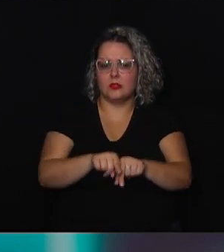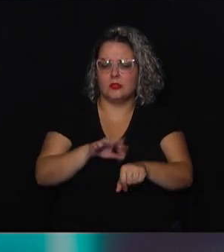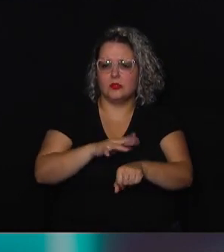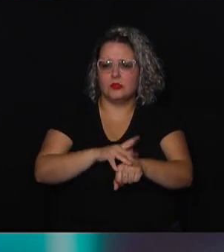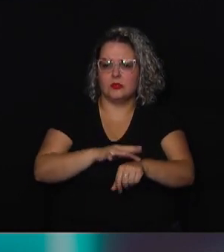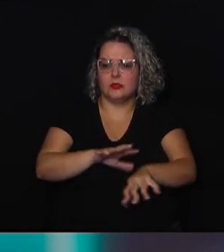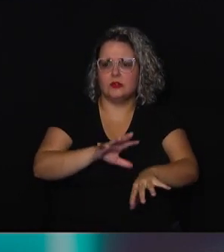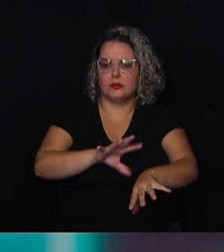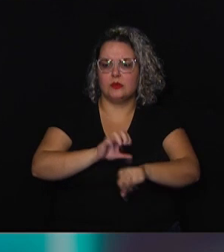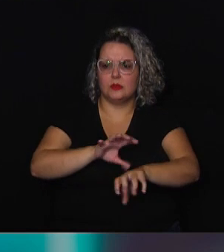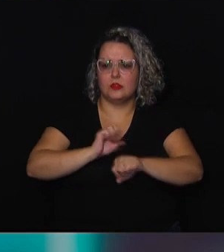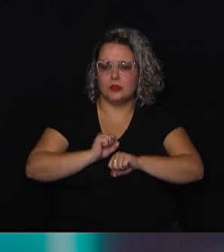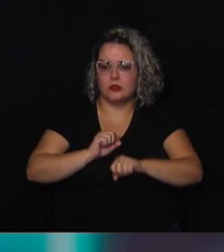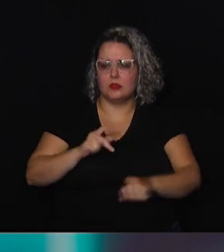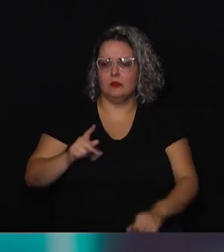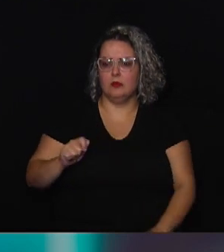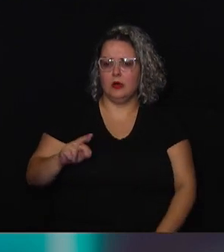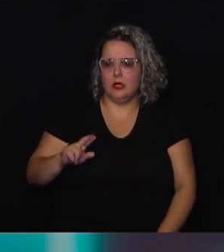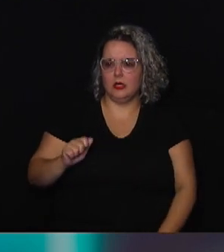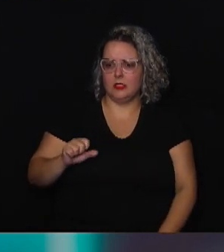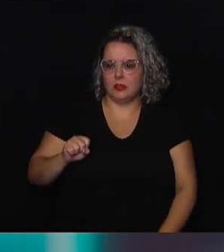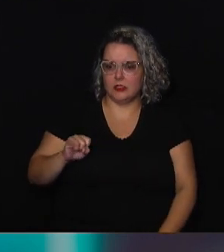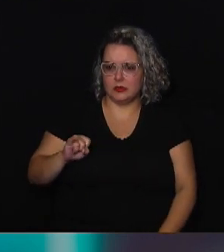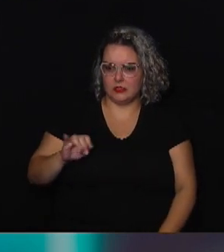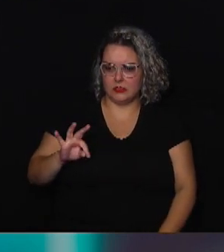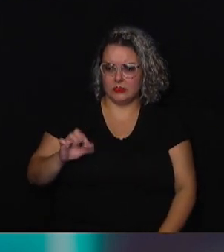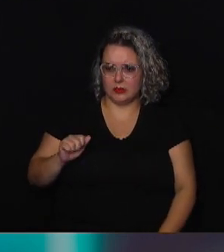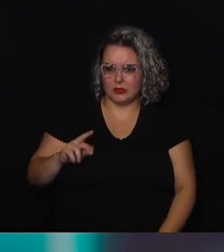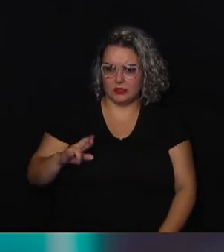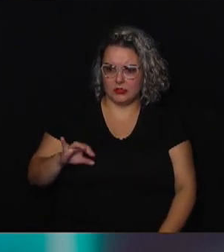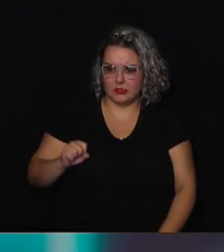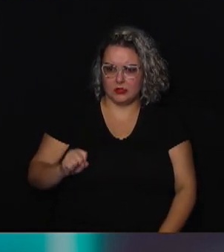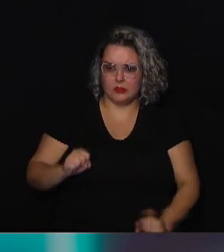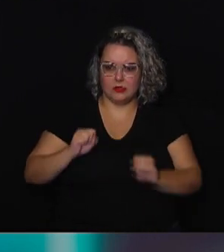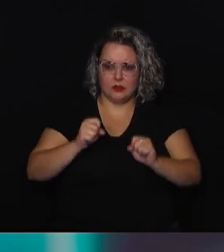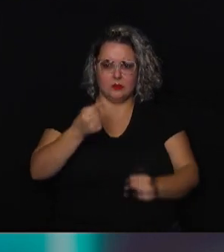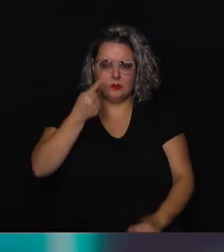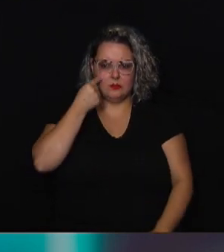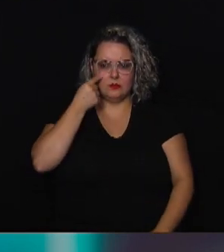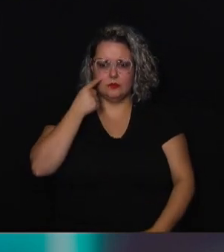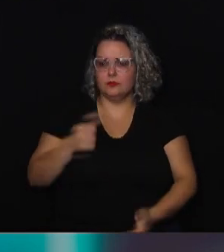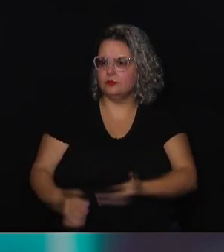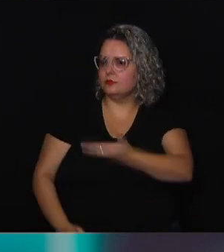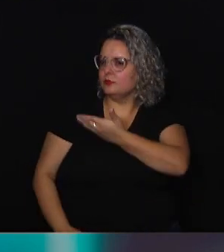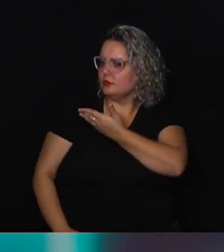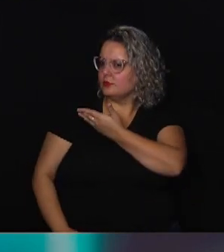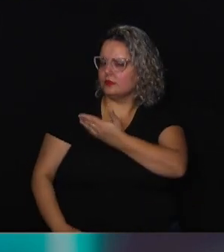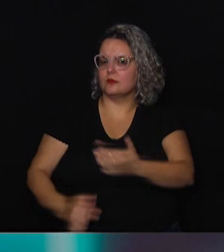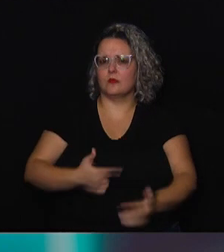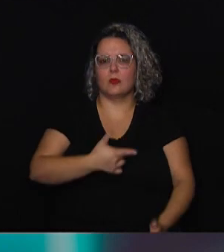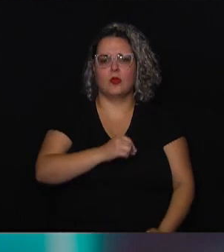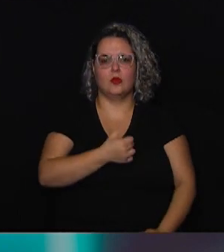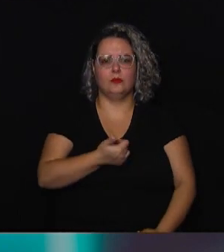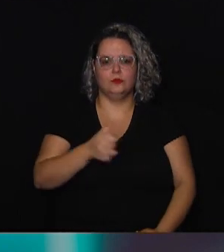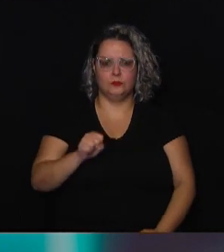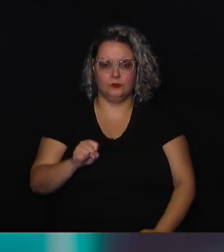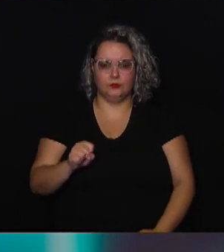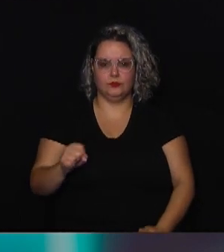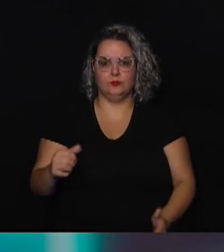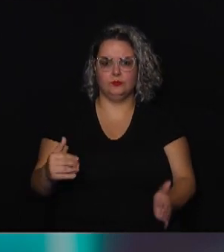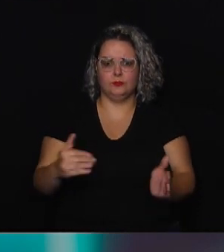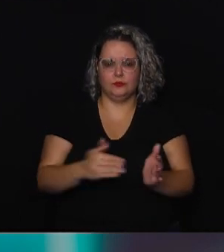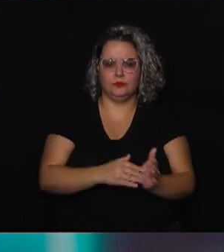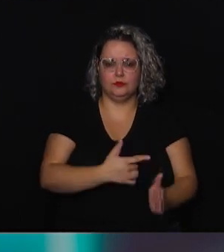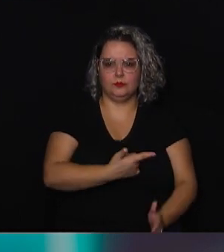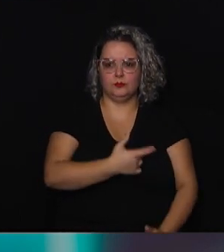infecciosas e parasitárias, que, como vocês podem observar na série histórica, em 2018 e 2019, nós tínhamos,